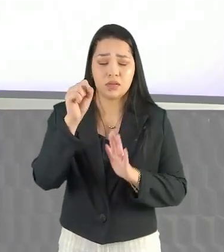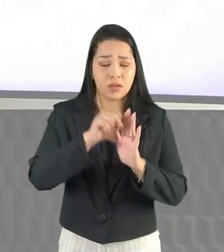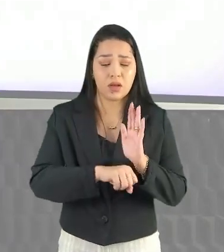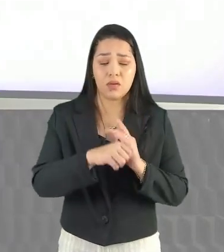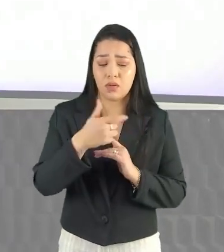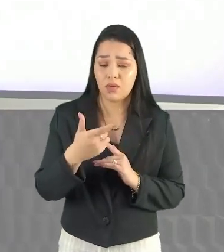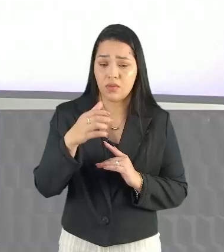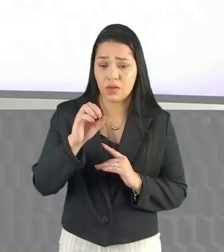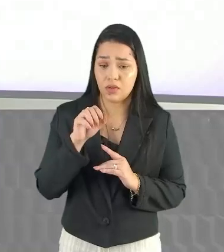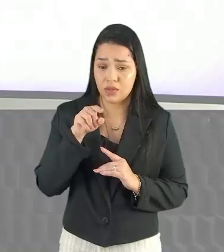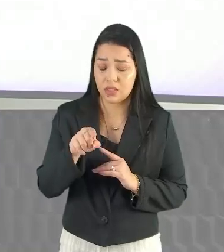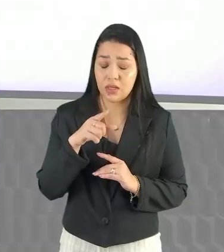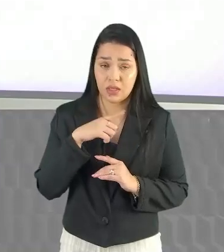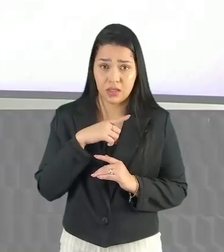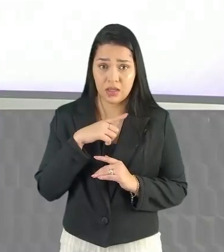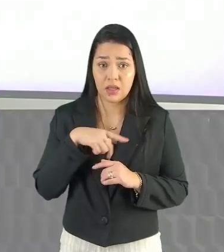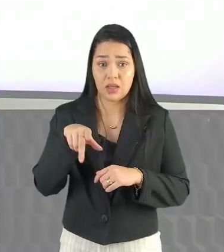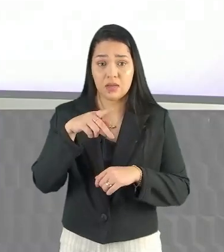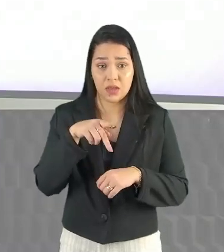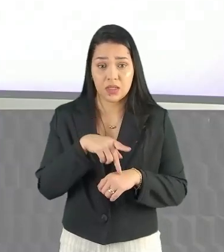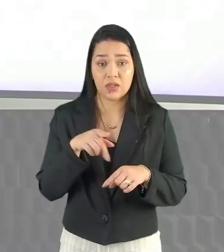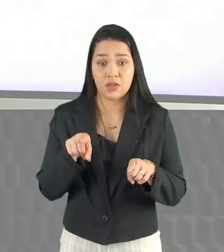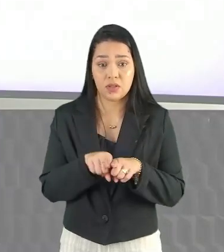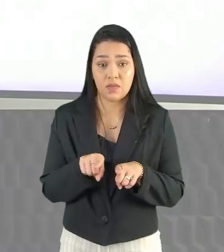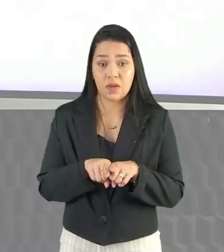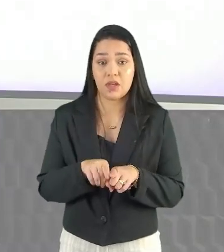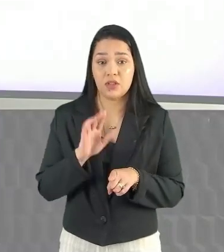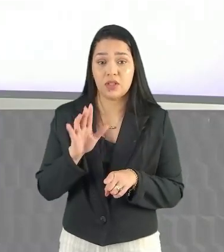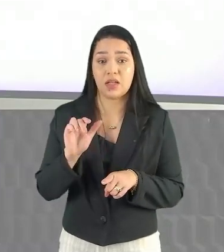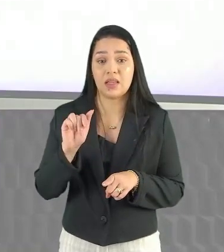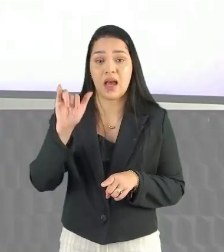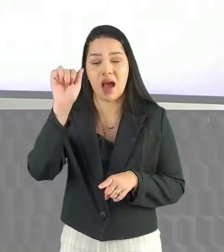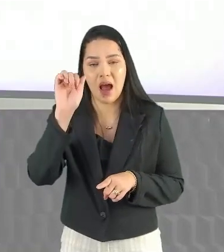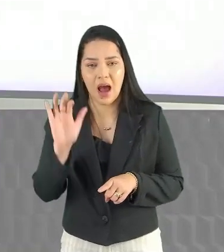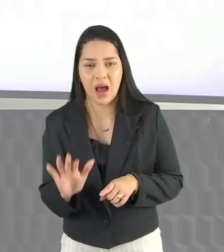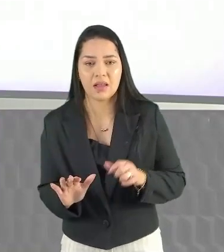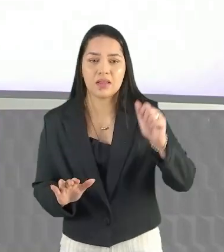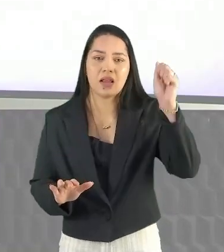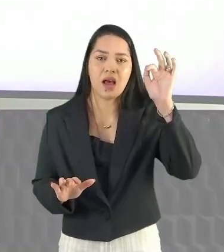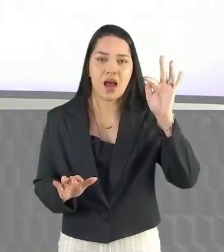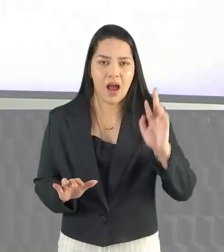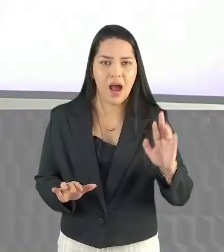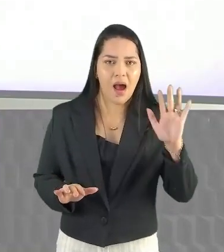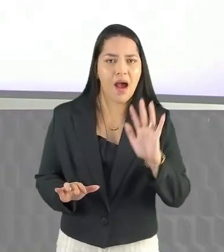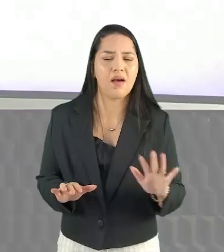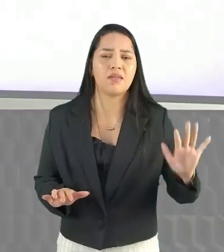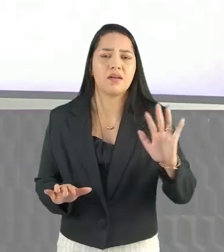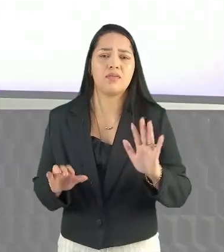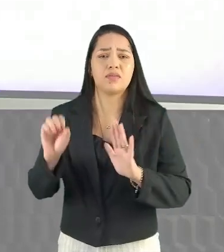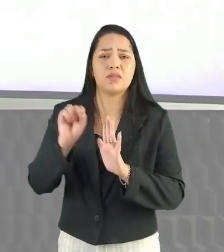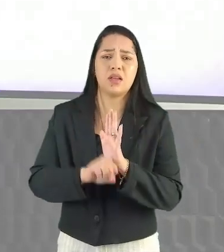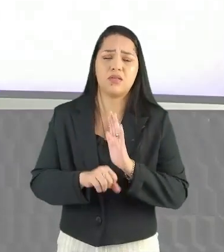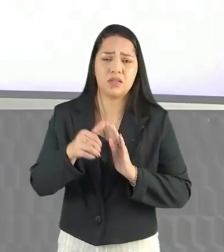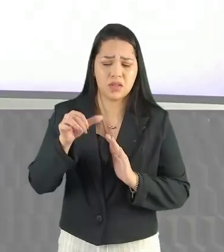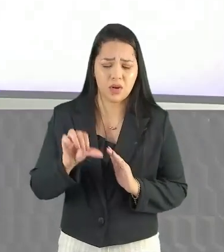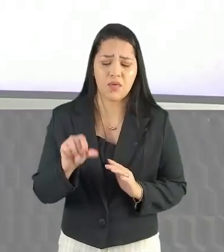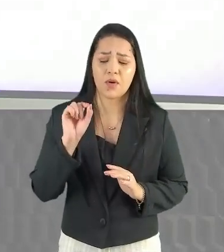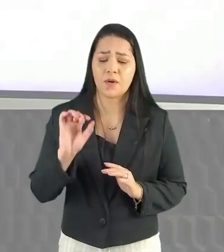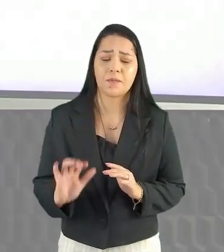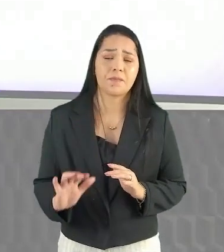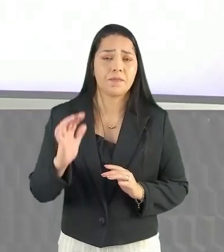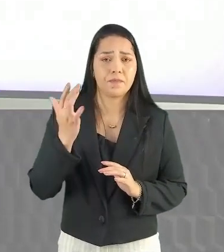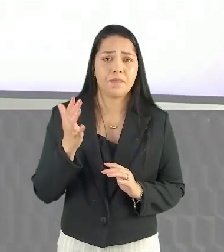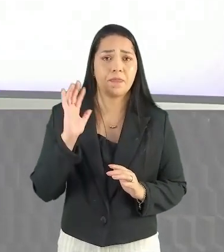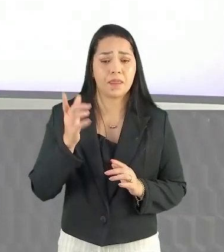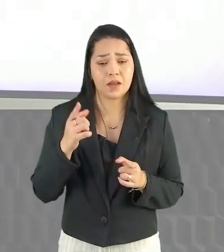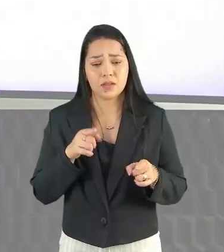XIX você tem a disputa desses países nas matérias-primas lá da Ásia e da África, no processo de colonização no século XIX. E aí o que acontece? Esses países